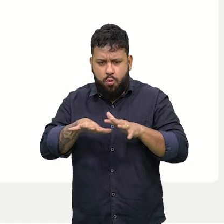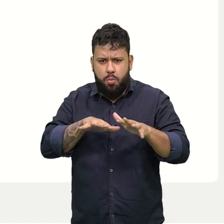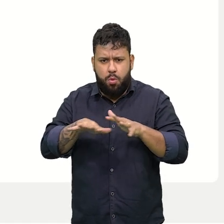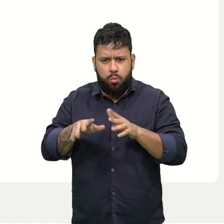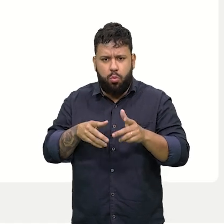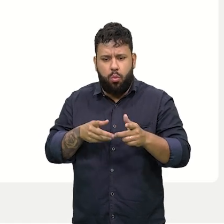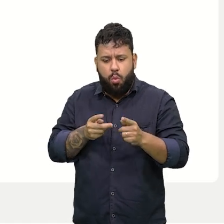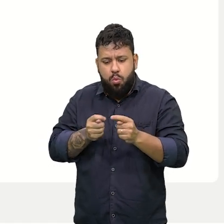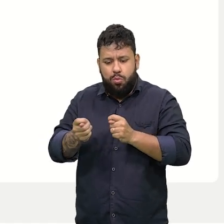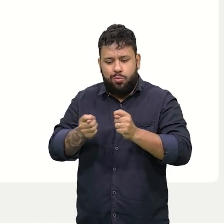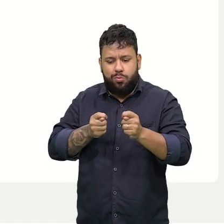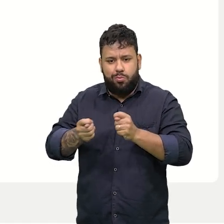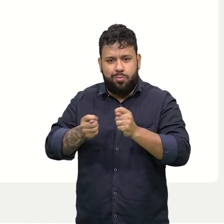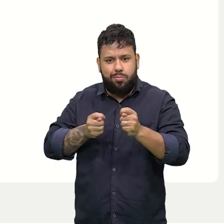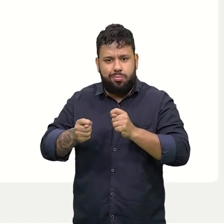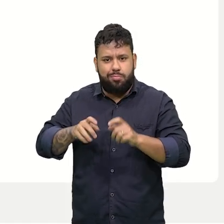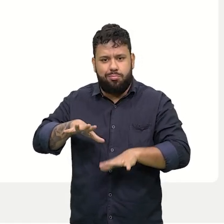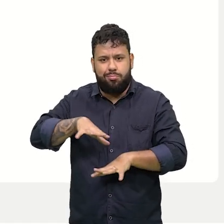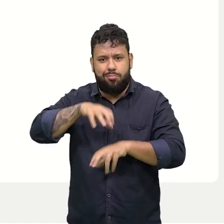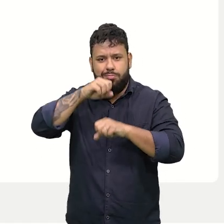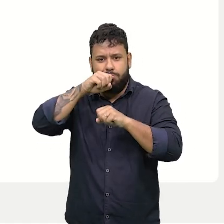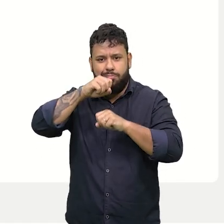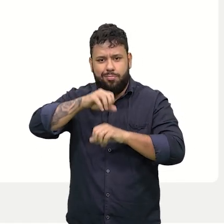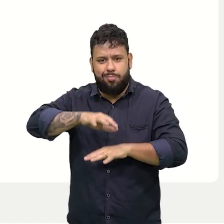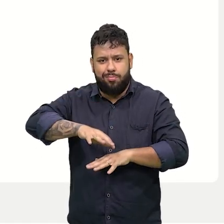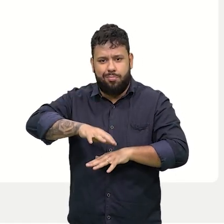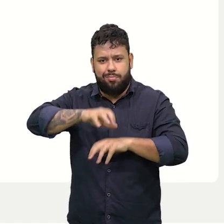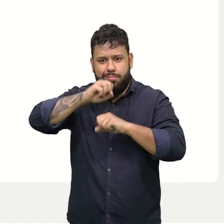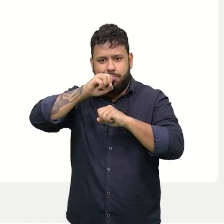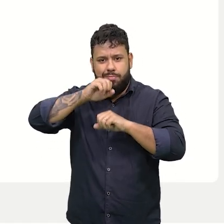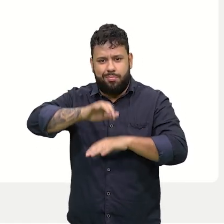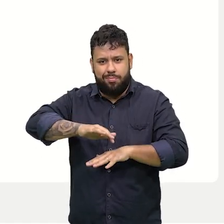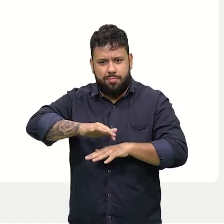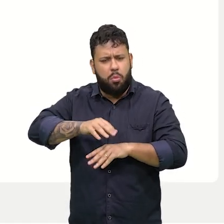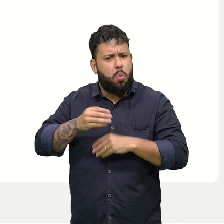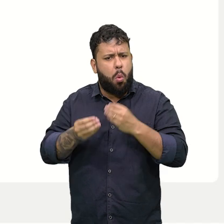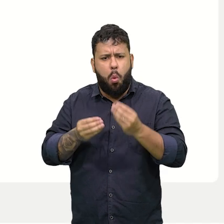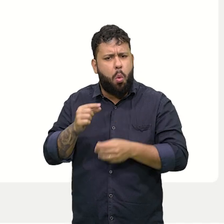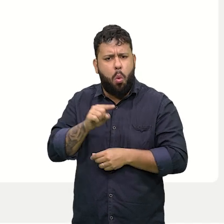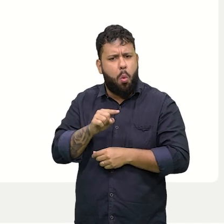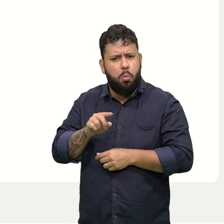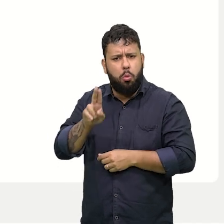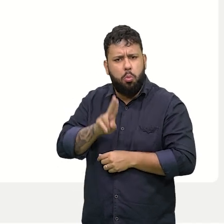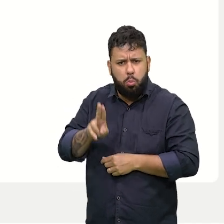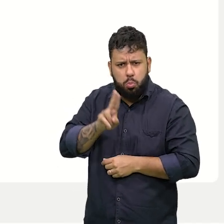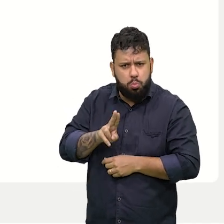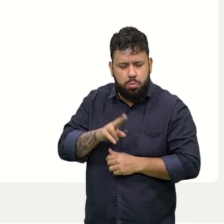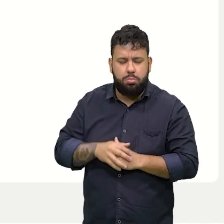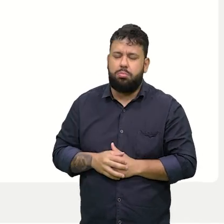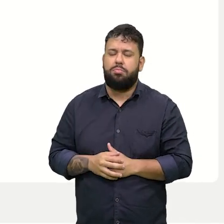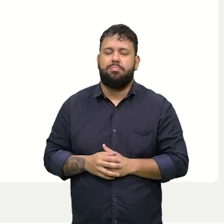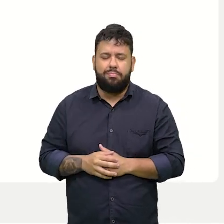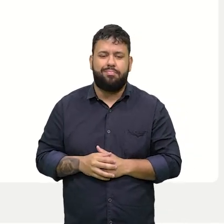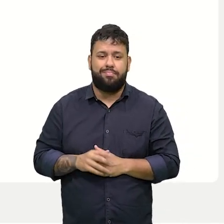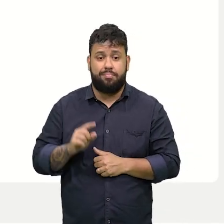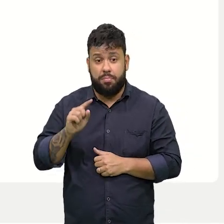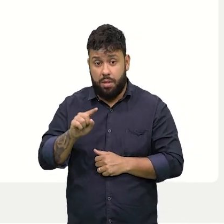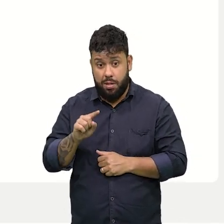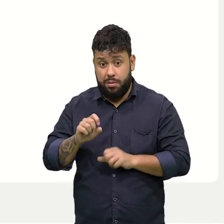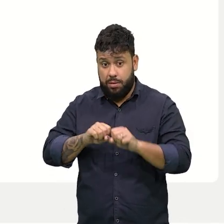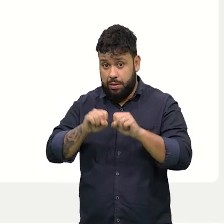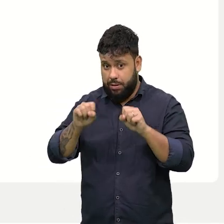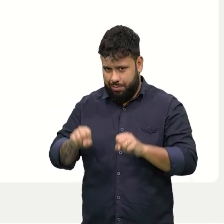controle da nossa respiração. Como que ele é ativado? Bem, a ativação